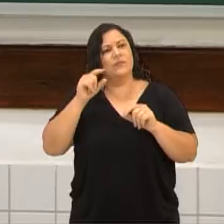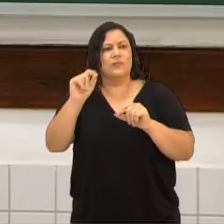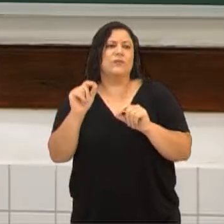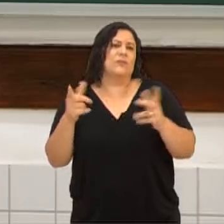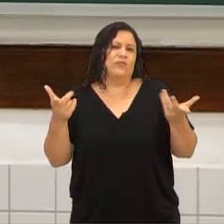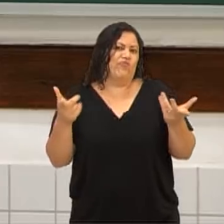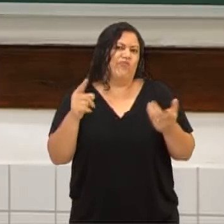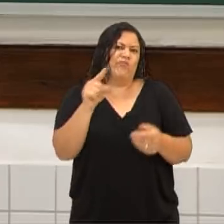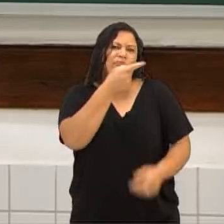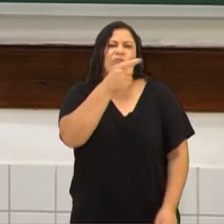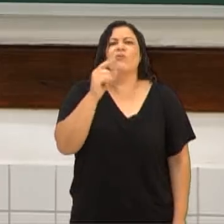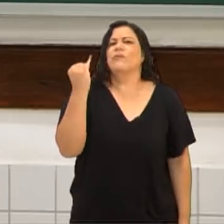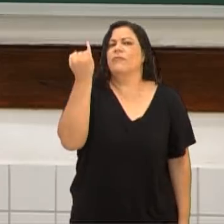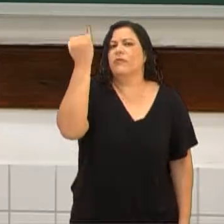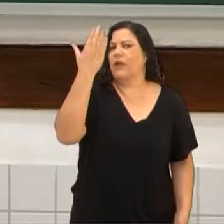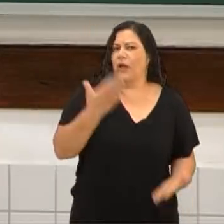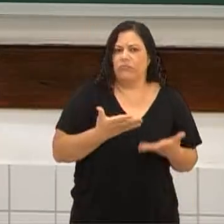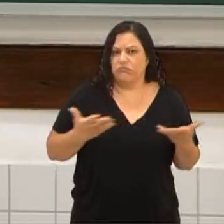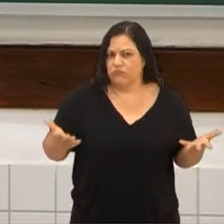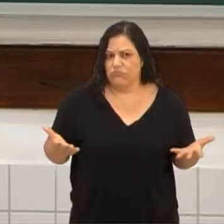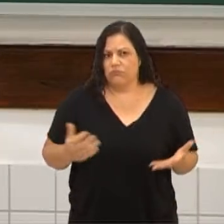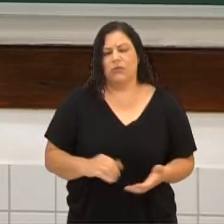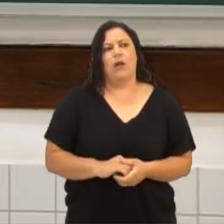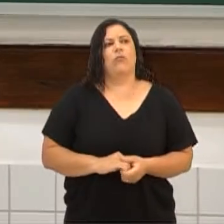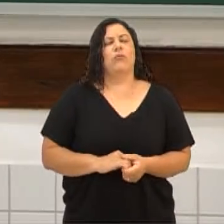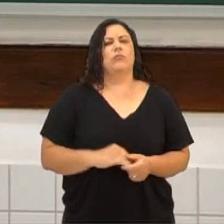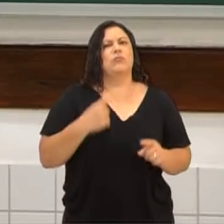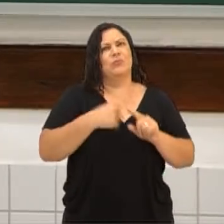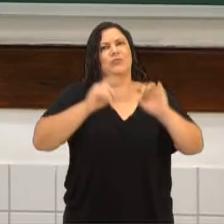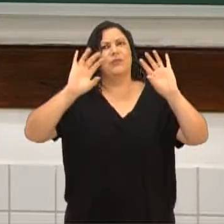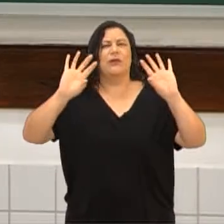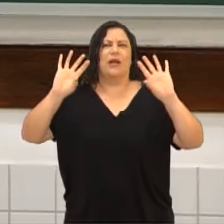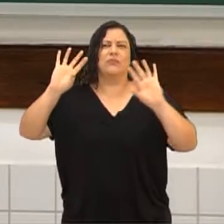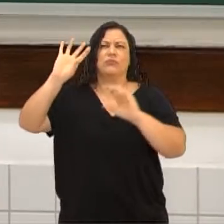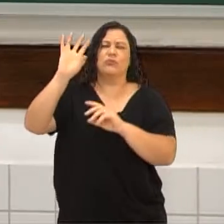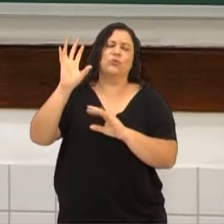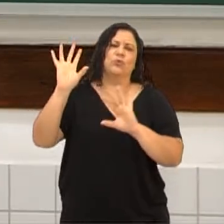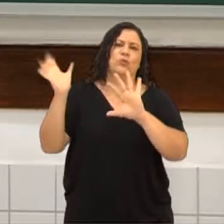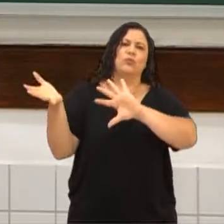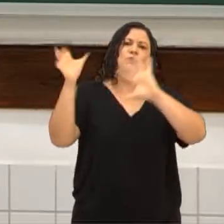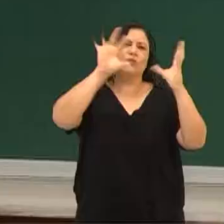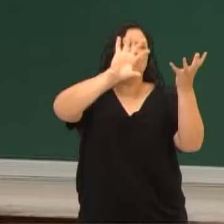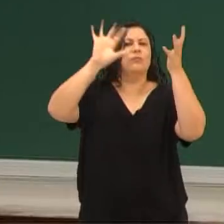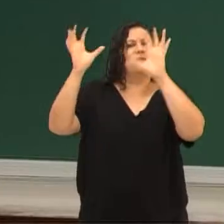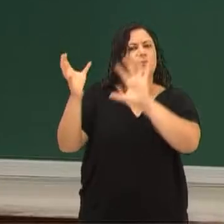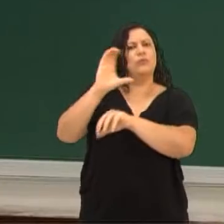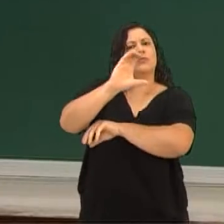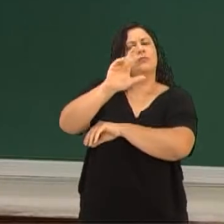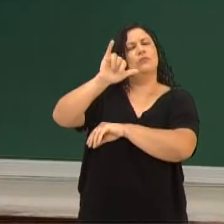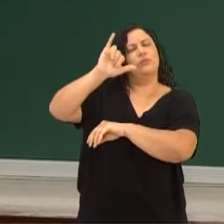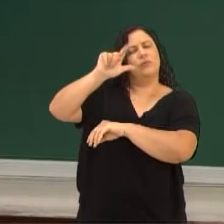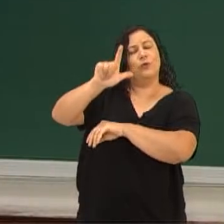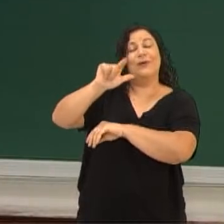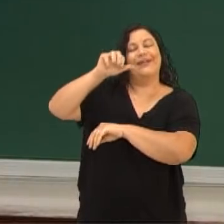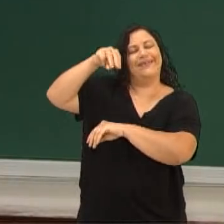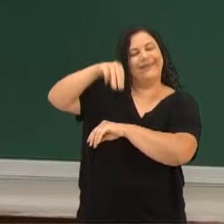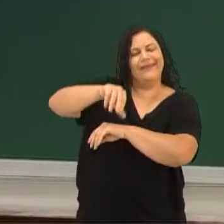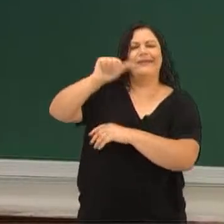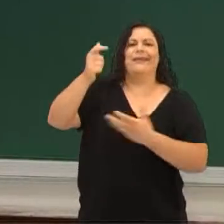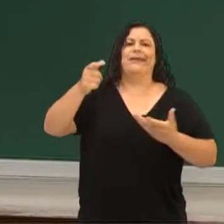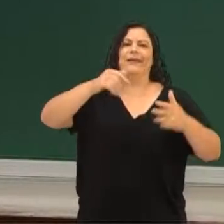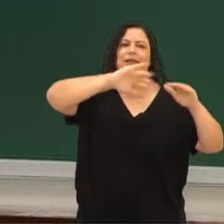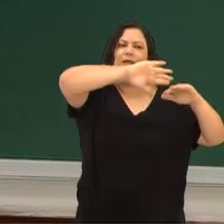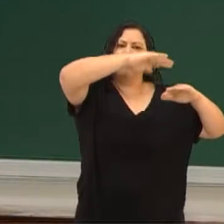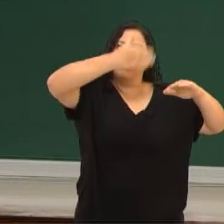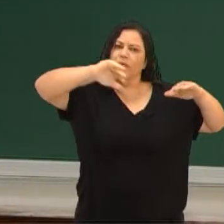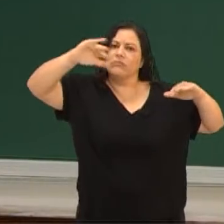é relevante no continente africano. As questões climáticas, de relevo e outras questões naturais impedem,